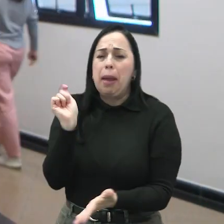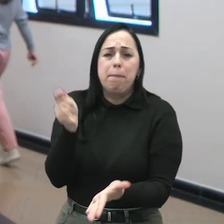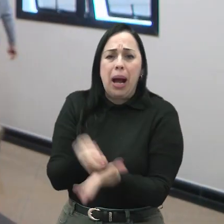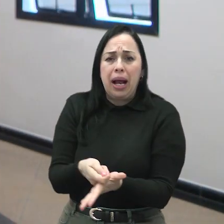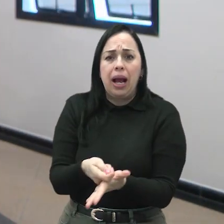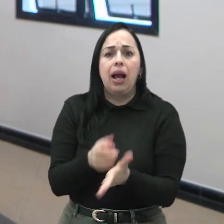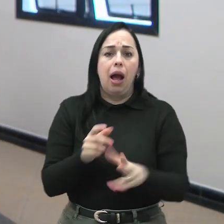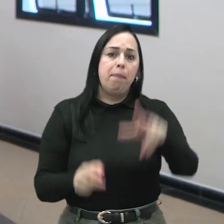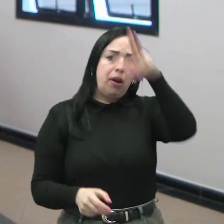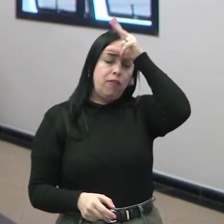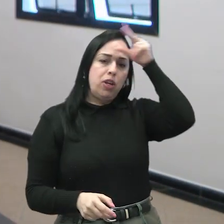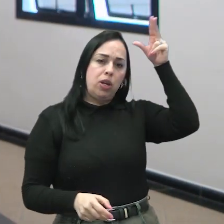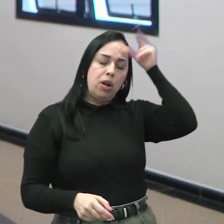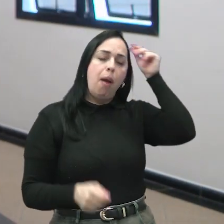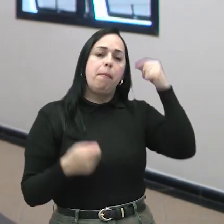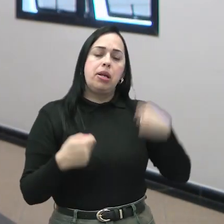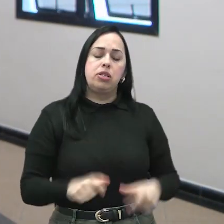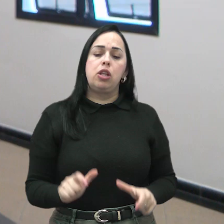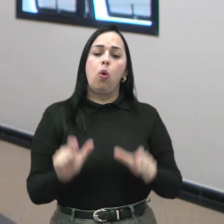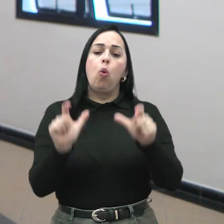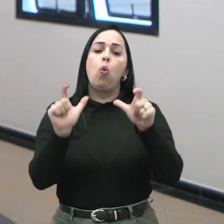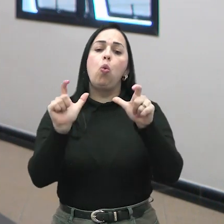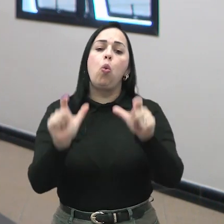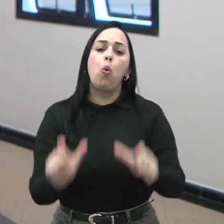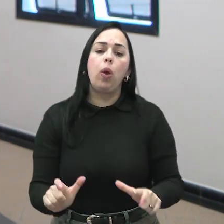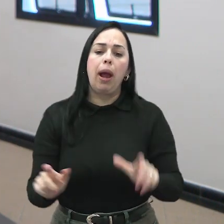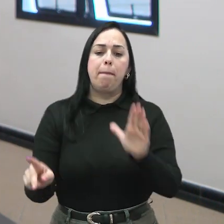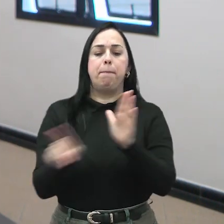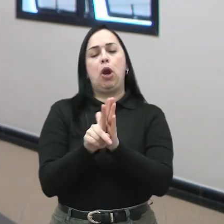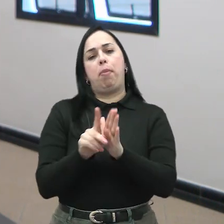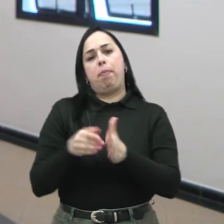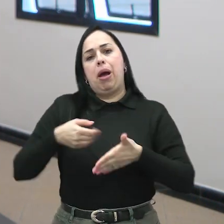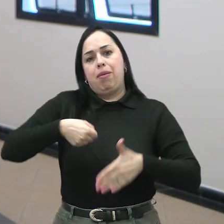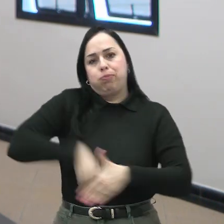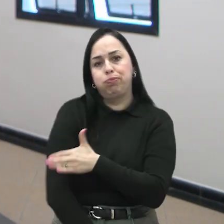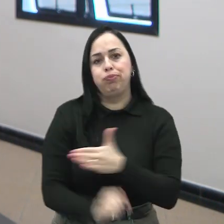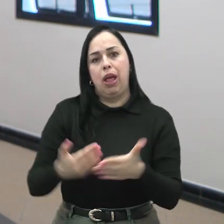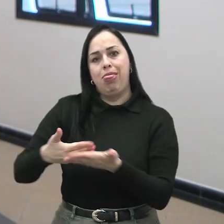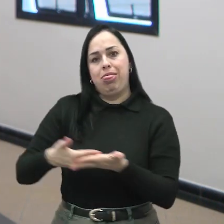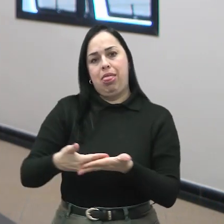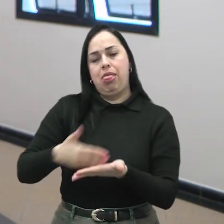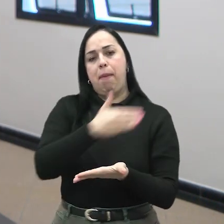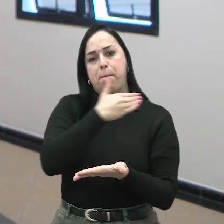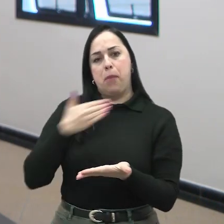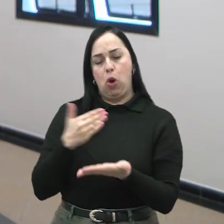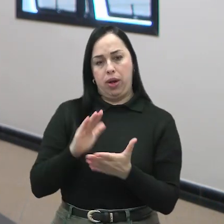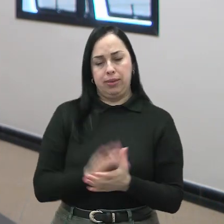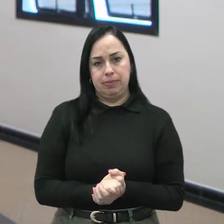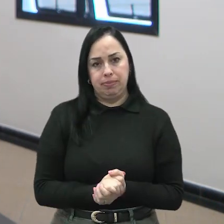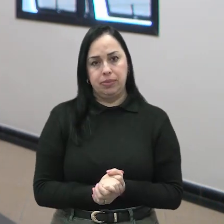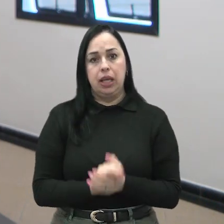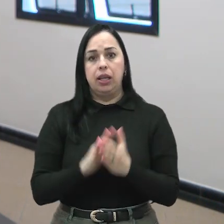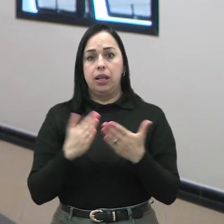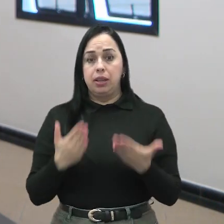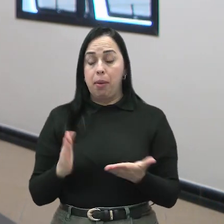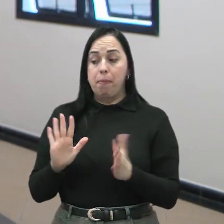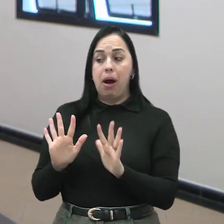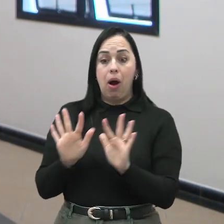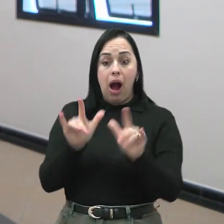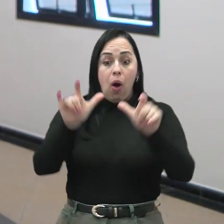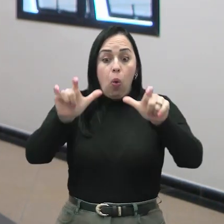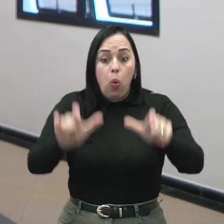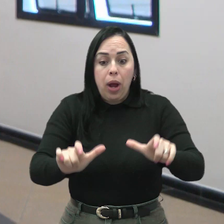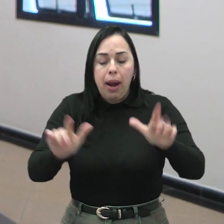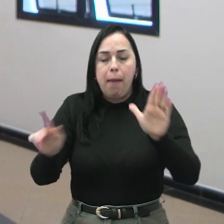o sepultamento, a prefeitura vai precisar ter um local para destinar o sepultamento. Então, o memorial seriam